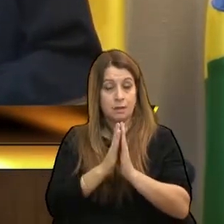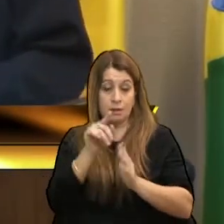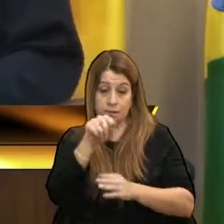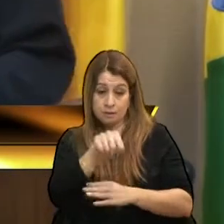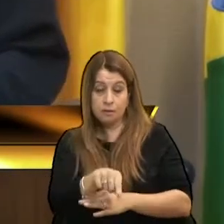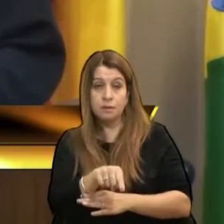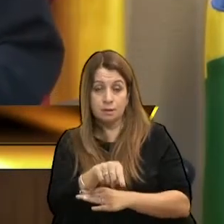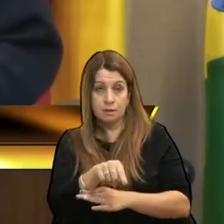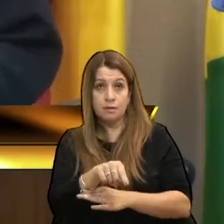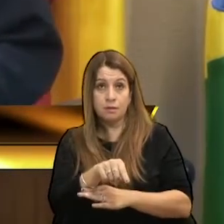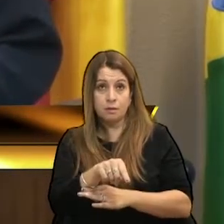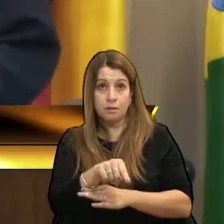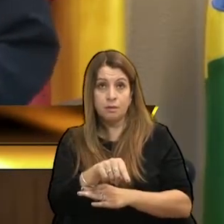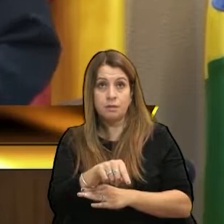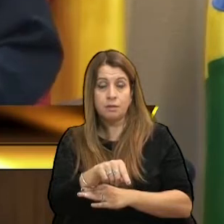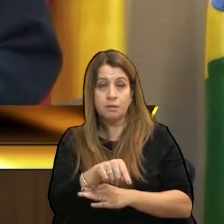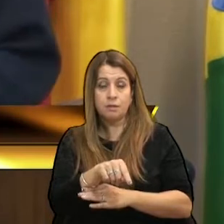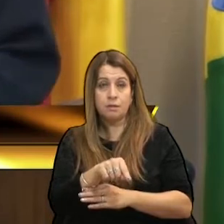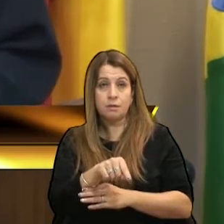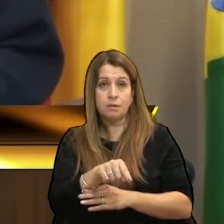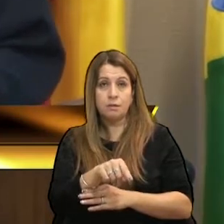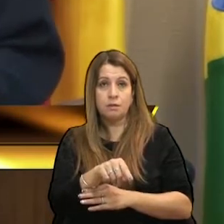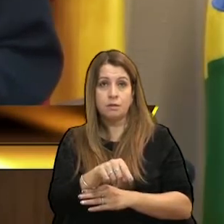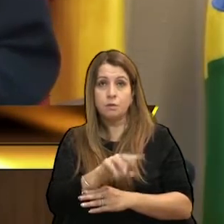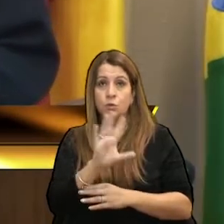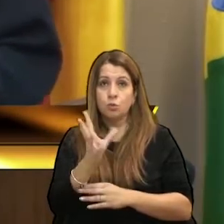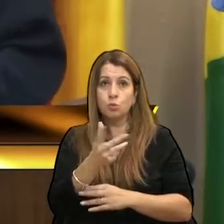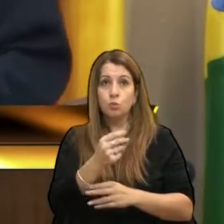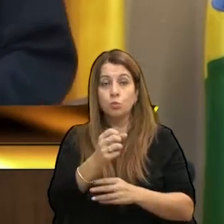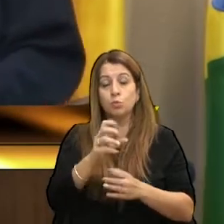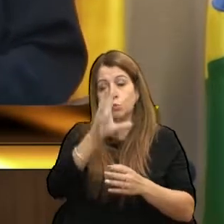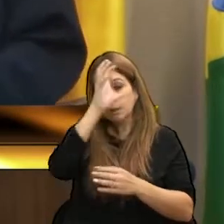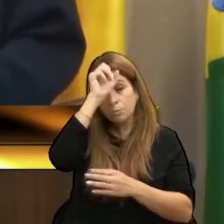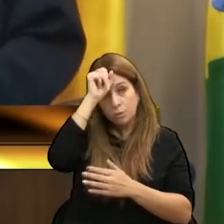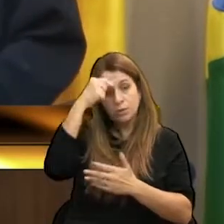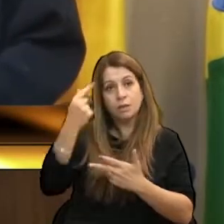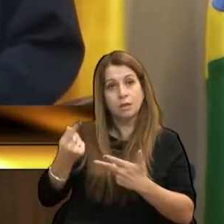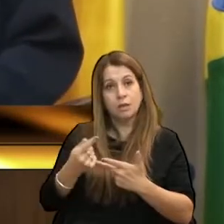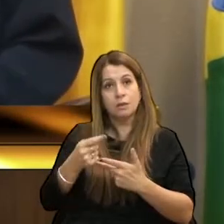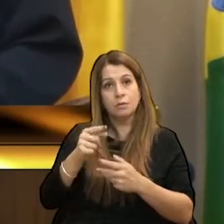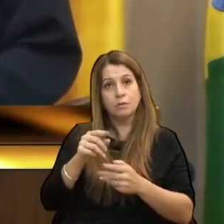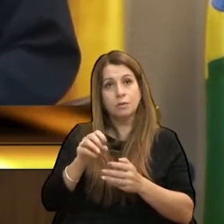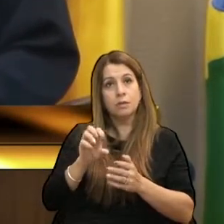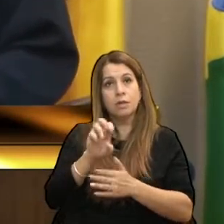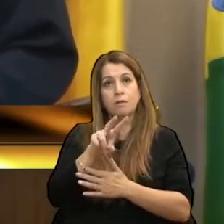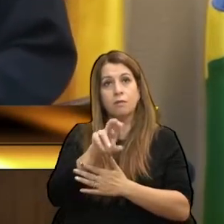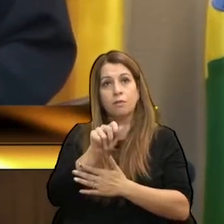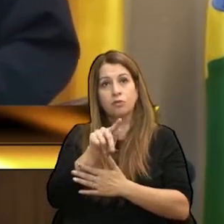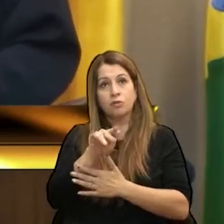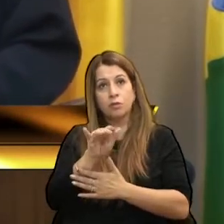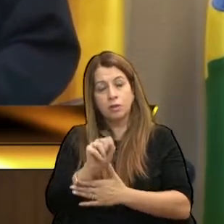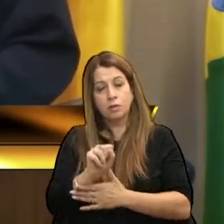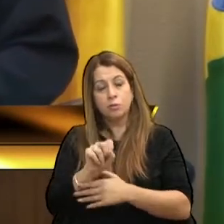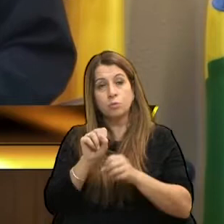intervenção que os princípios evangélicos passam diretamente, sem necessidade